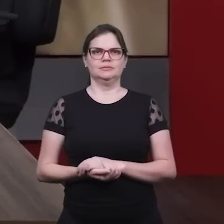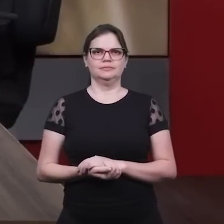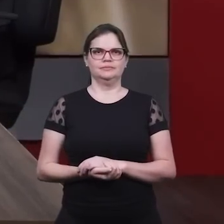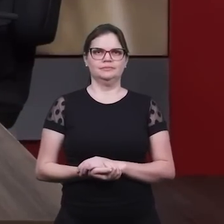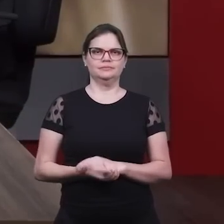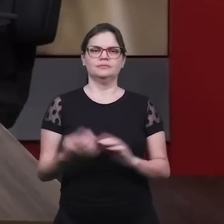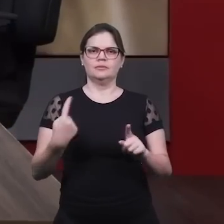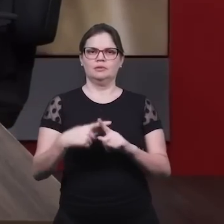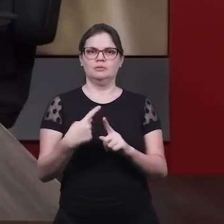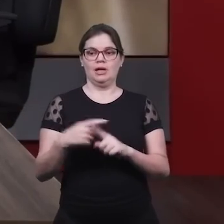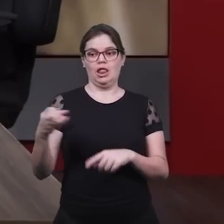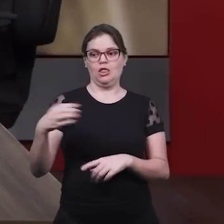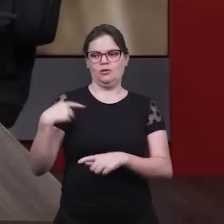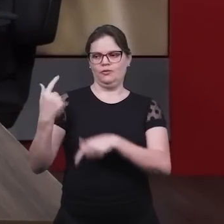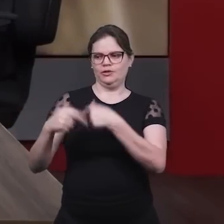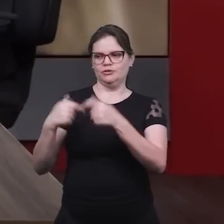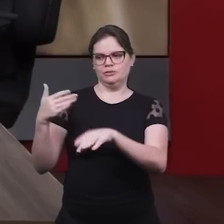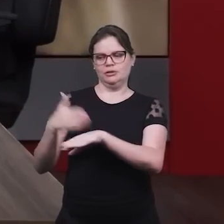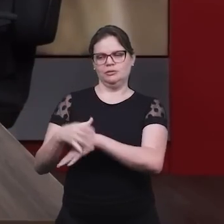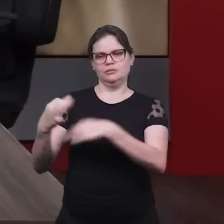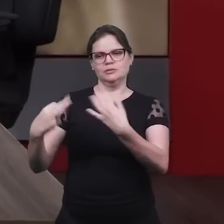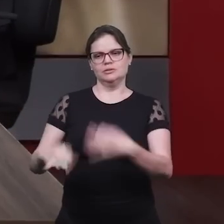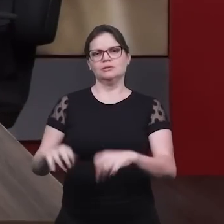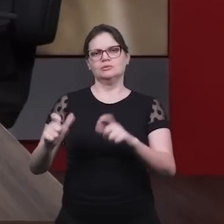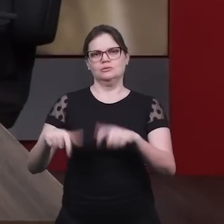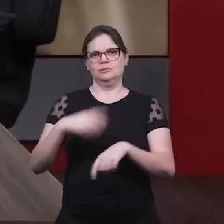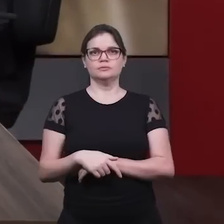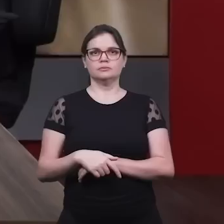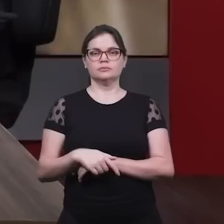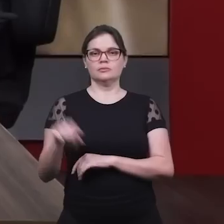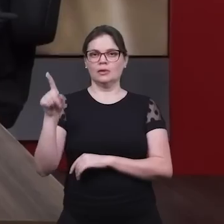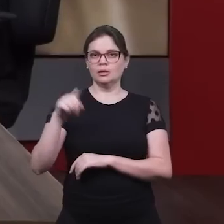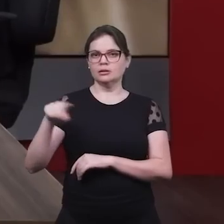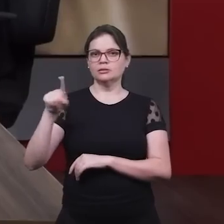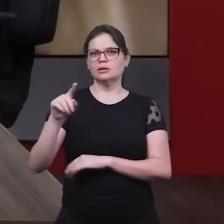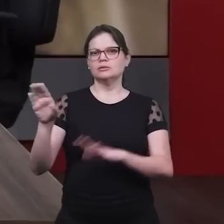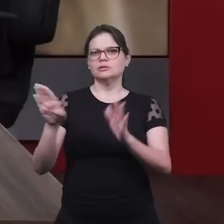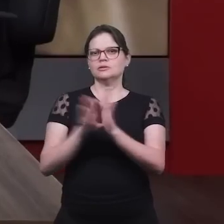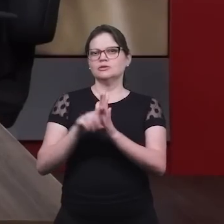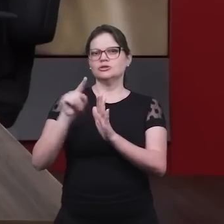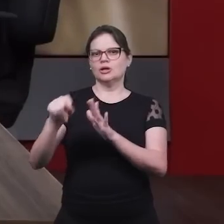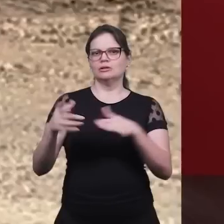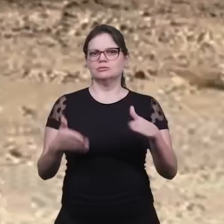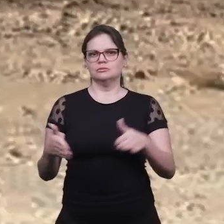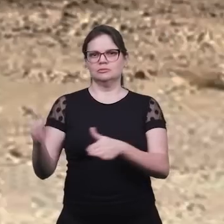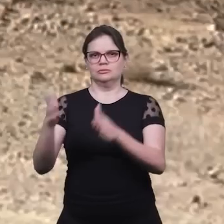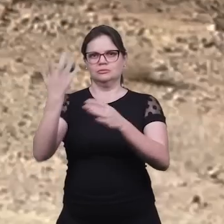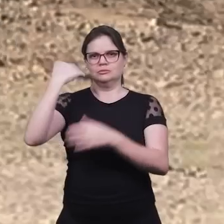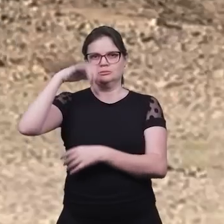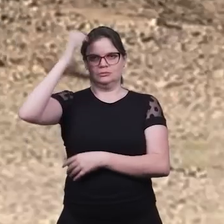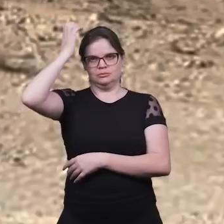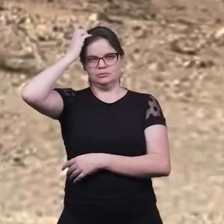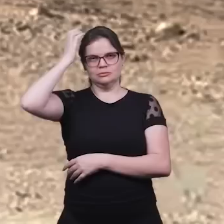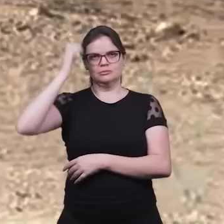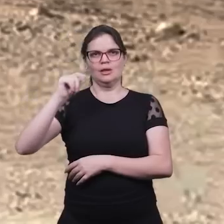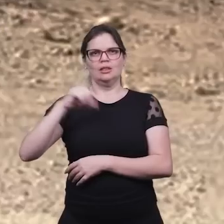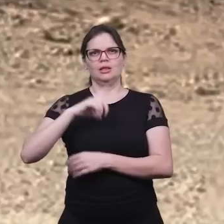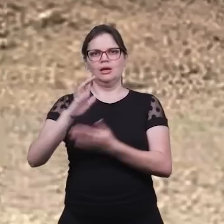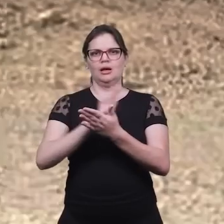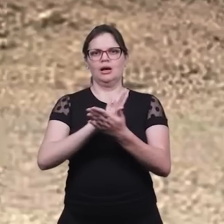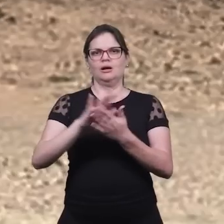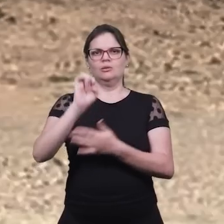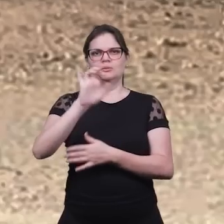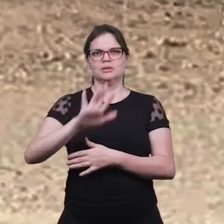nova geração é que entrou na Terra Prometida. Né? Mas aqui... Vamos seguir aqui a caminhada. E quando eles